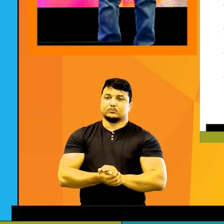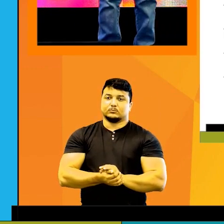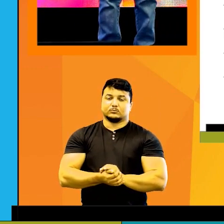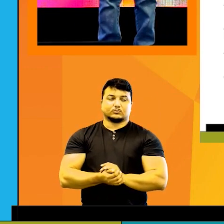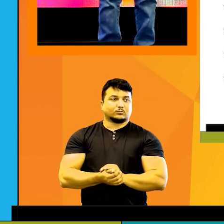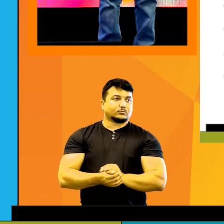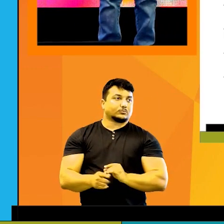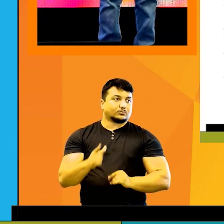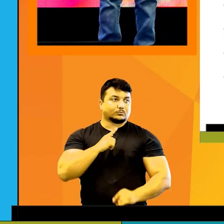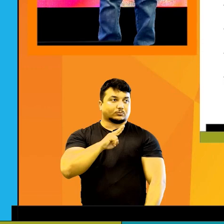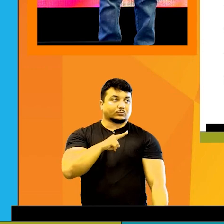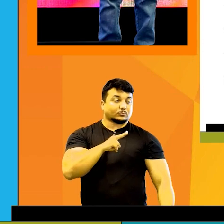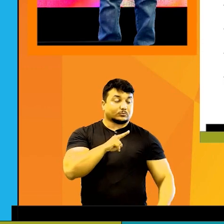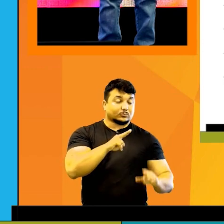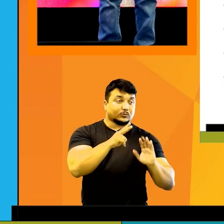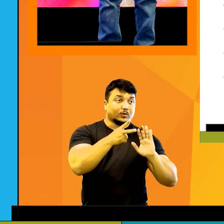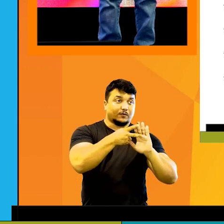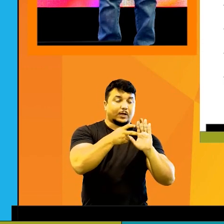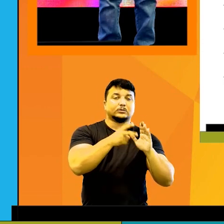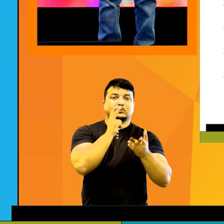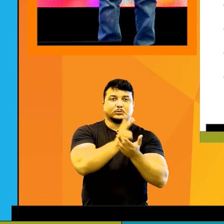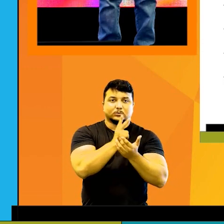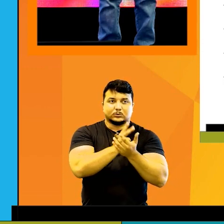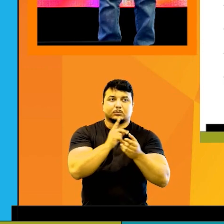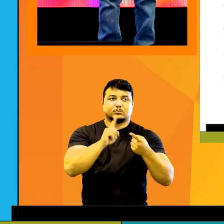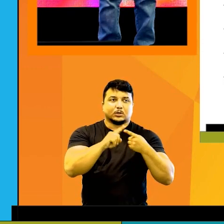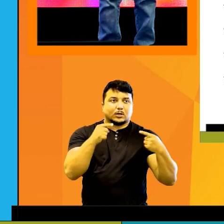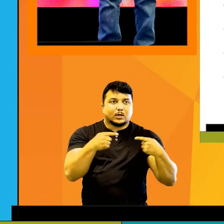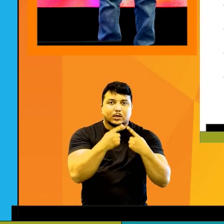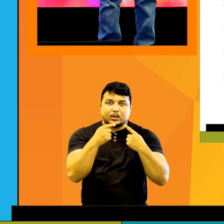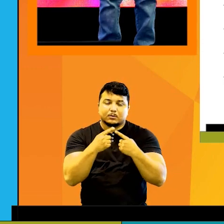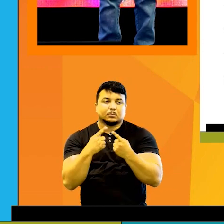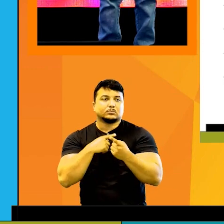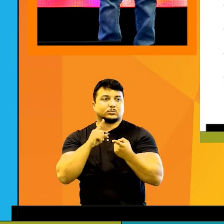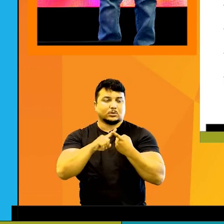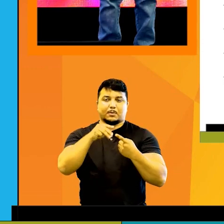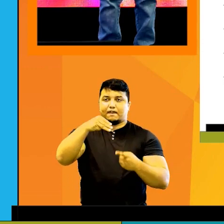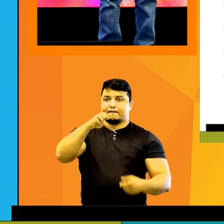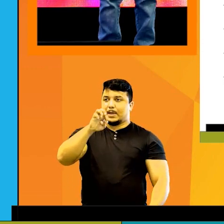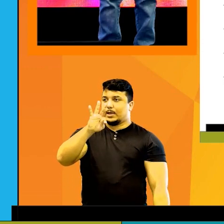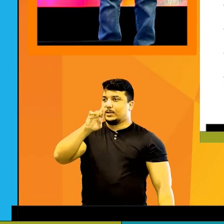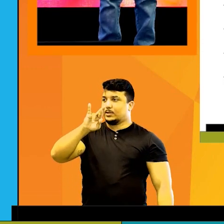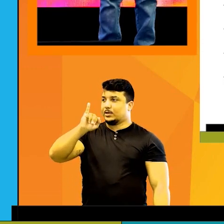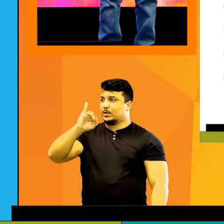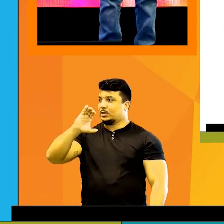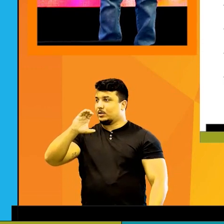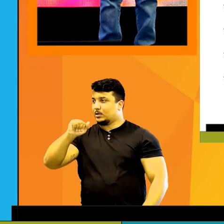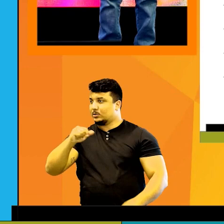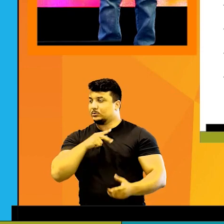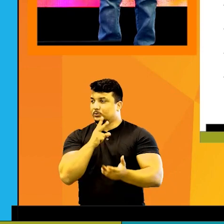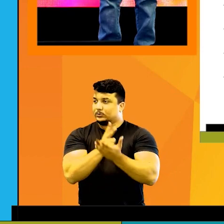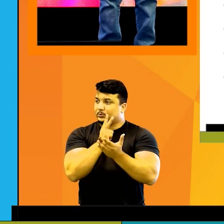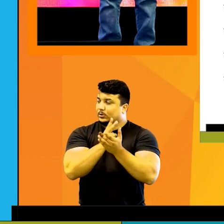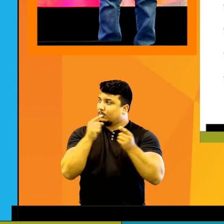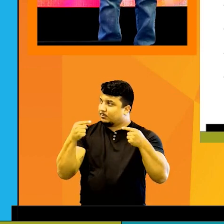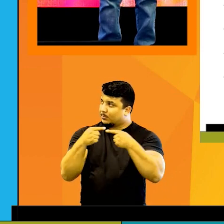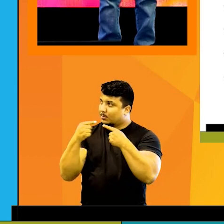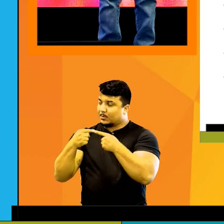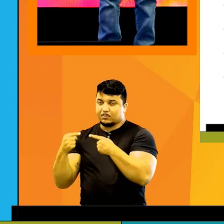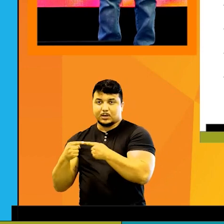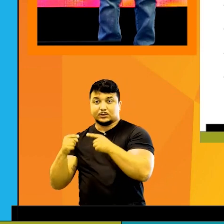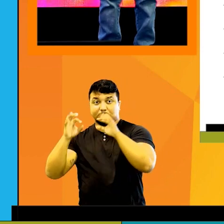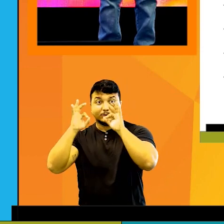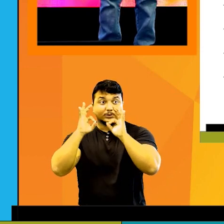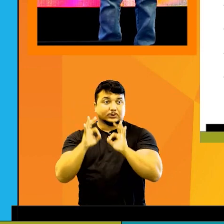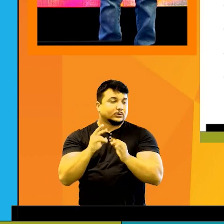tercetos, e os versos são sempre rimados e metrificados. sempre rimados e metrificados,